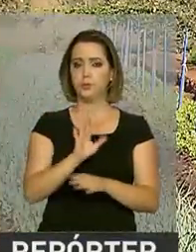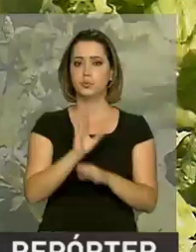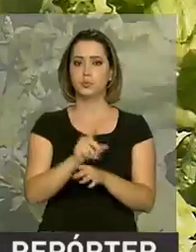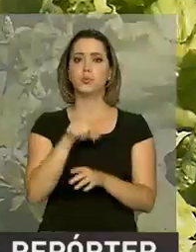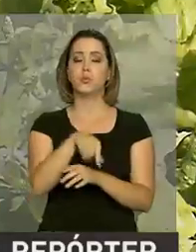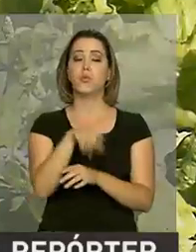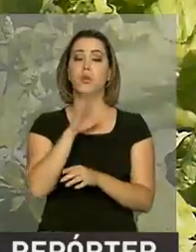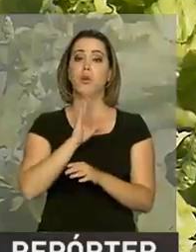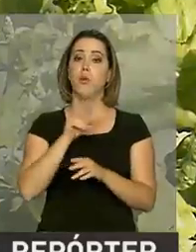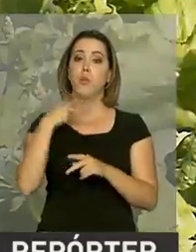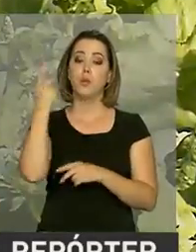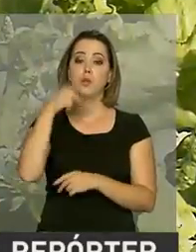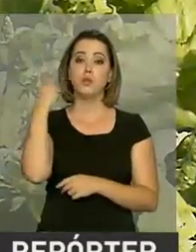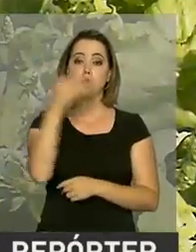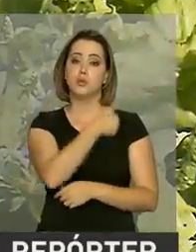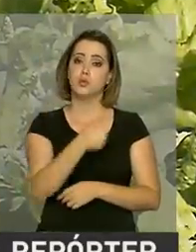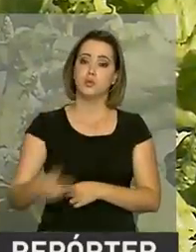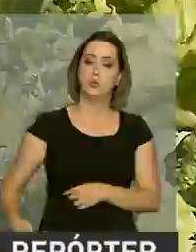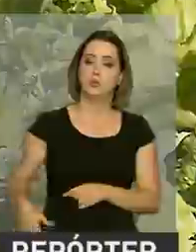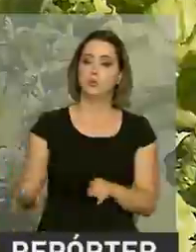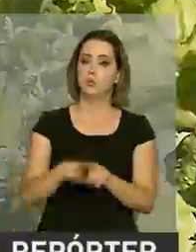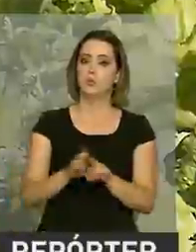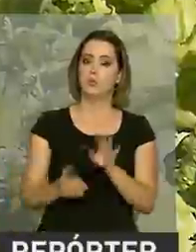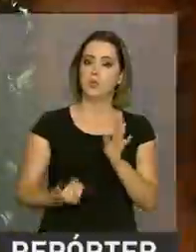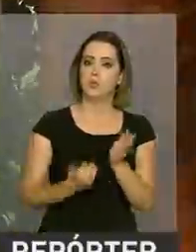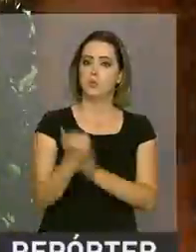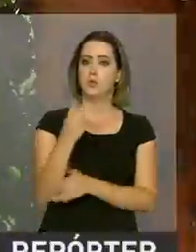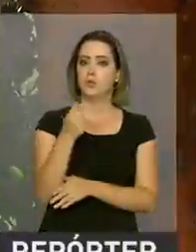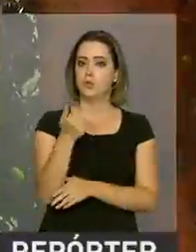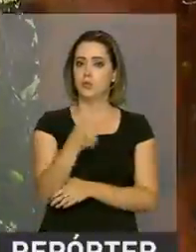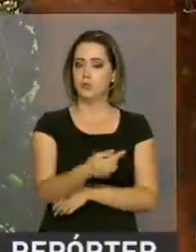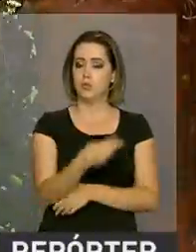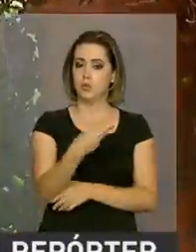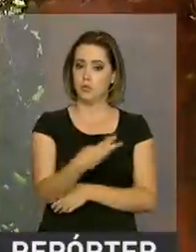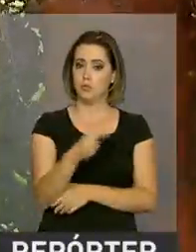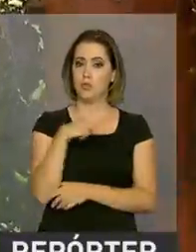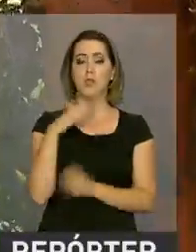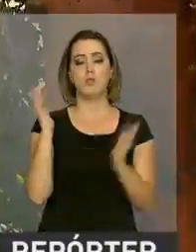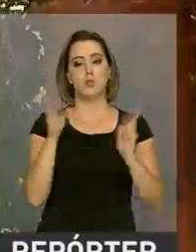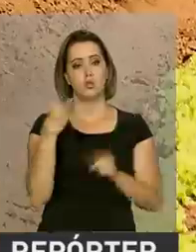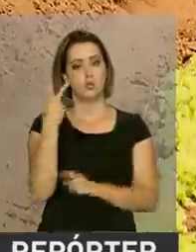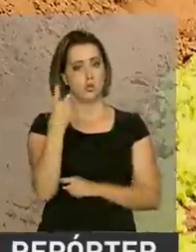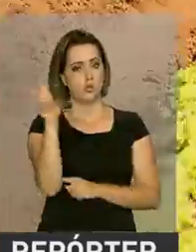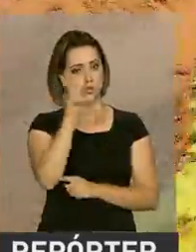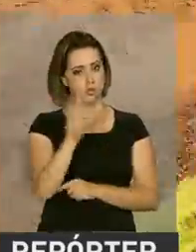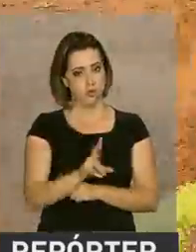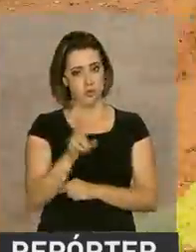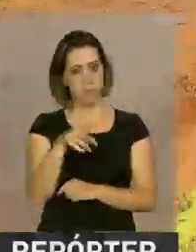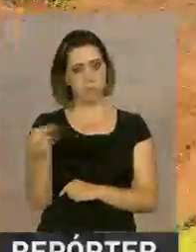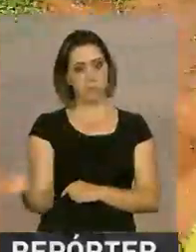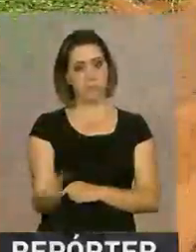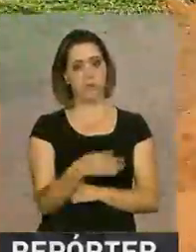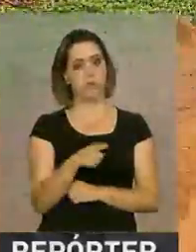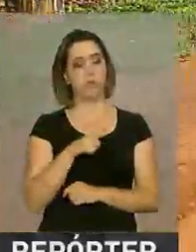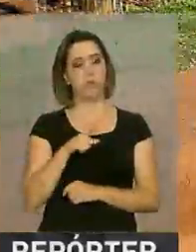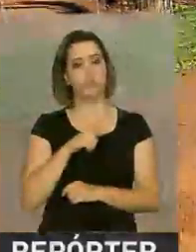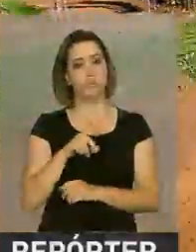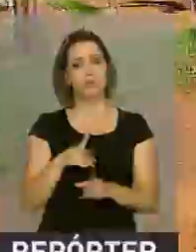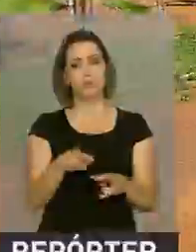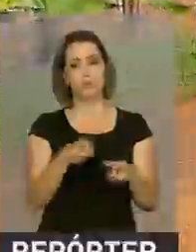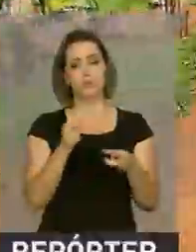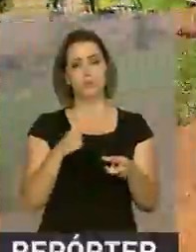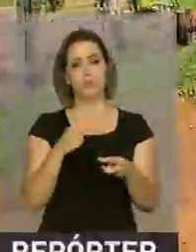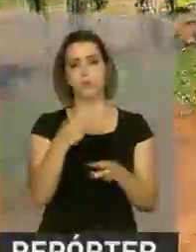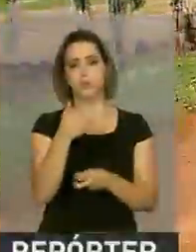governo o Brasil Ecológico começou em 2013 está no seu segundo ciclo no novo plano estão previstas